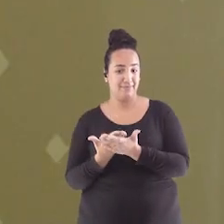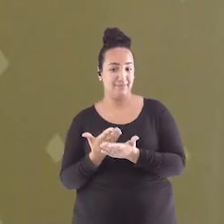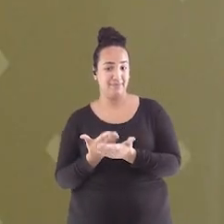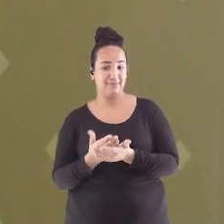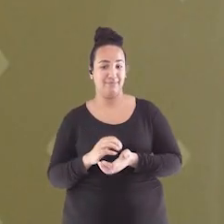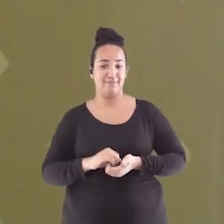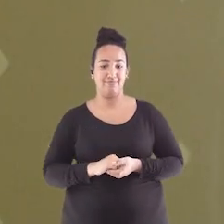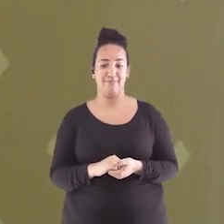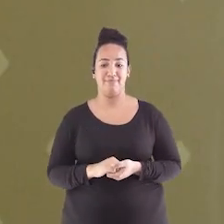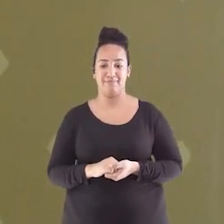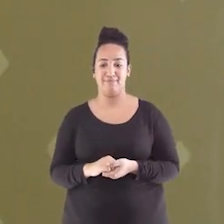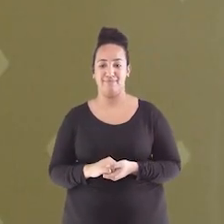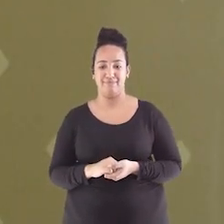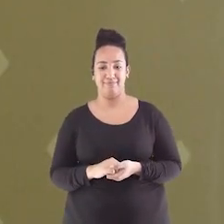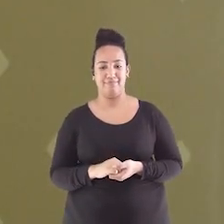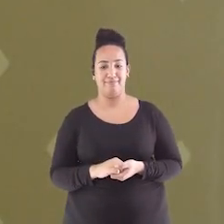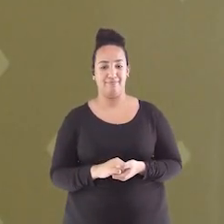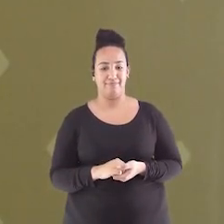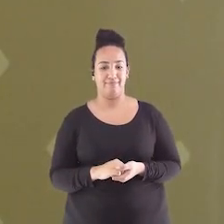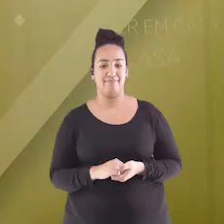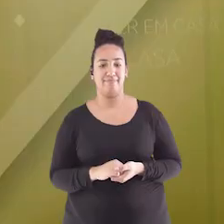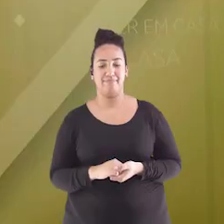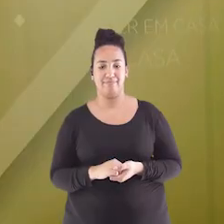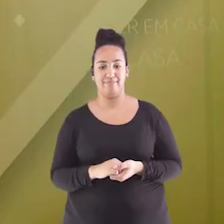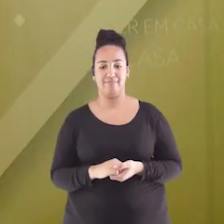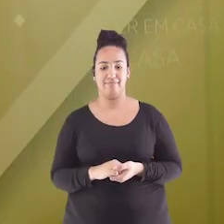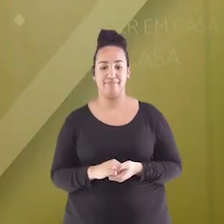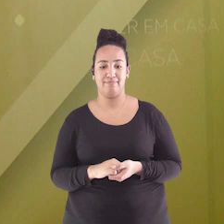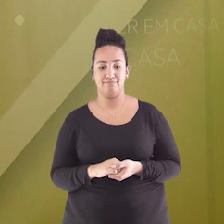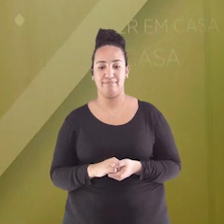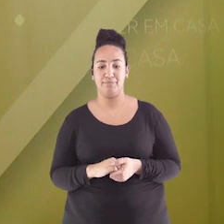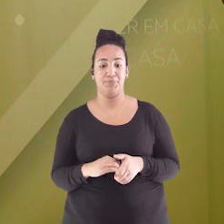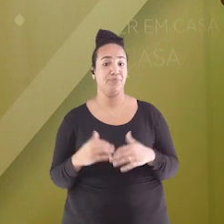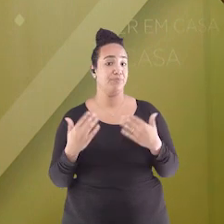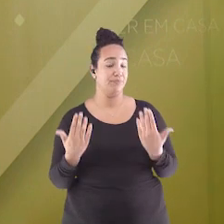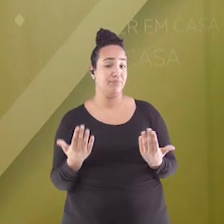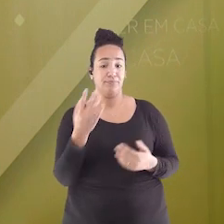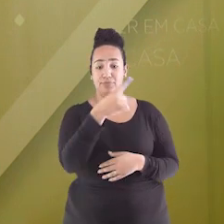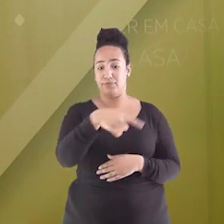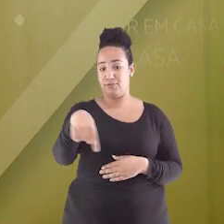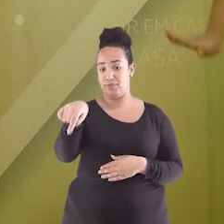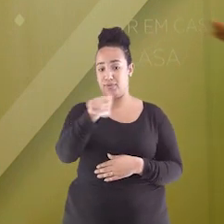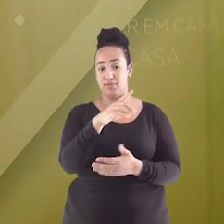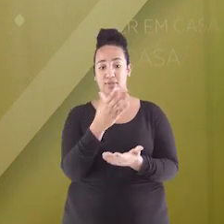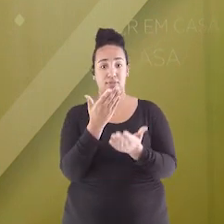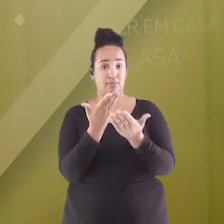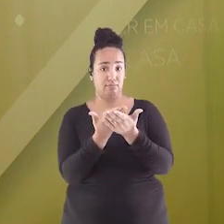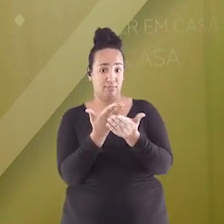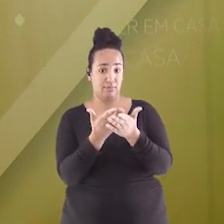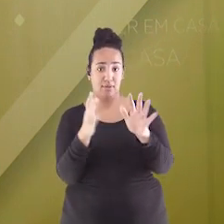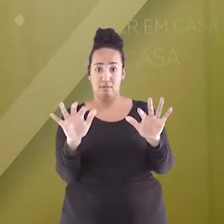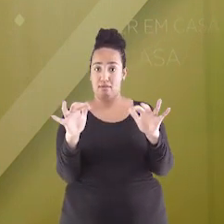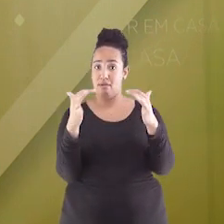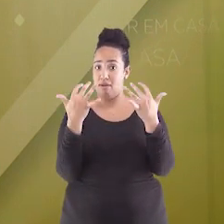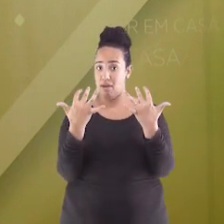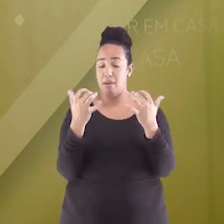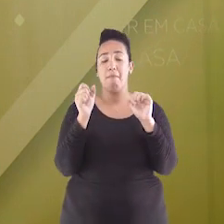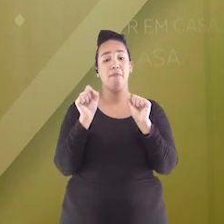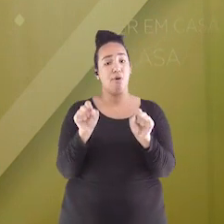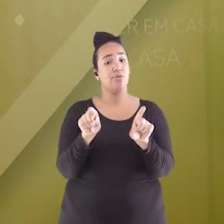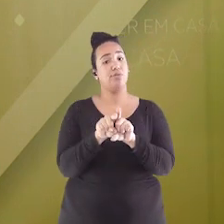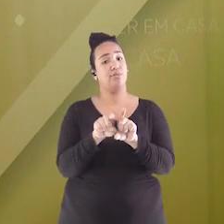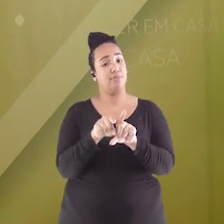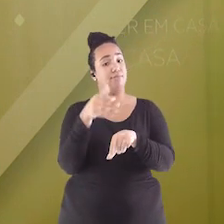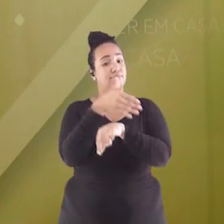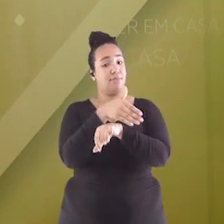Alô. Isso aí. Tchau. Isso aí. Bom, e vocês que estão nos assistindo, podem participar também aqui no Dever em